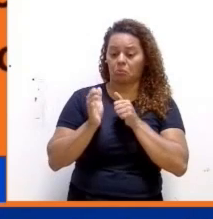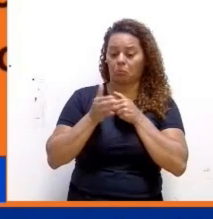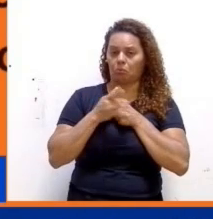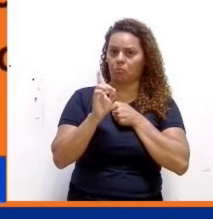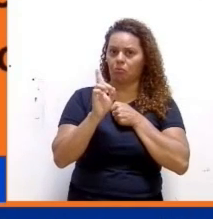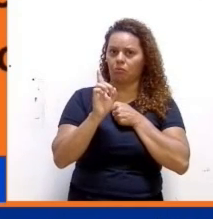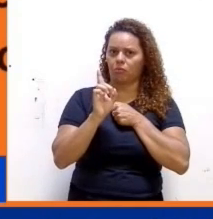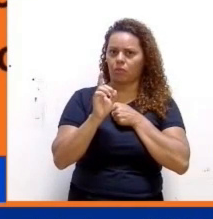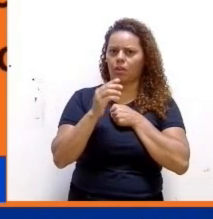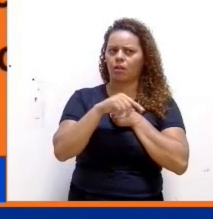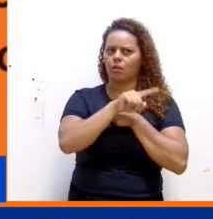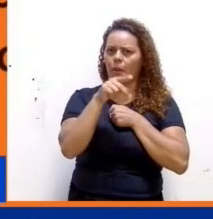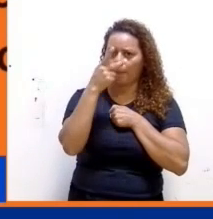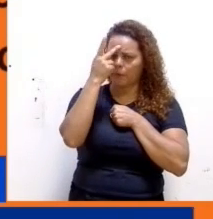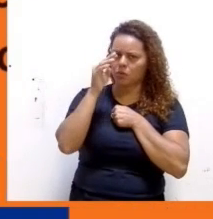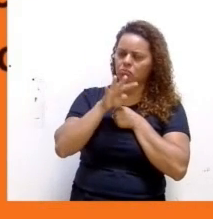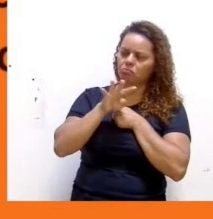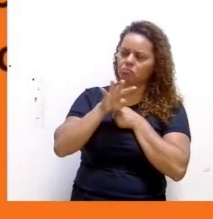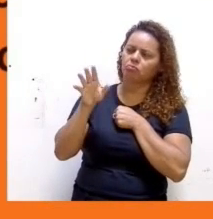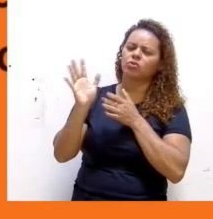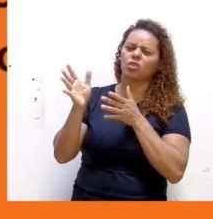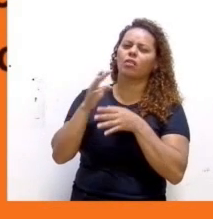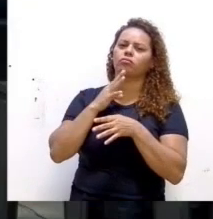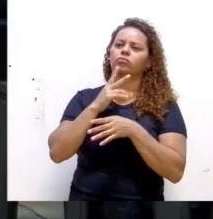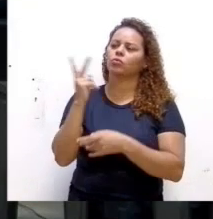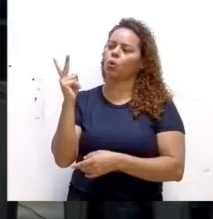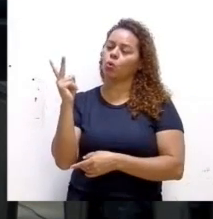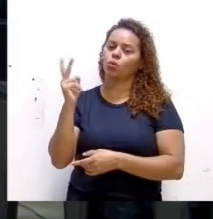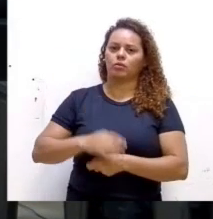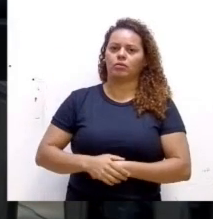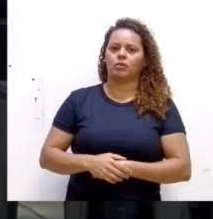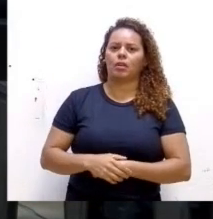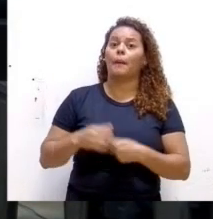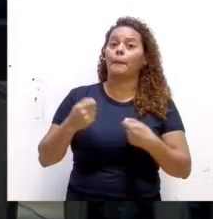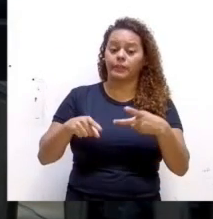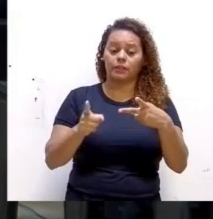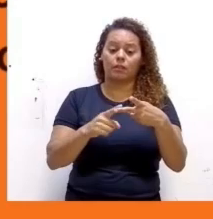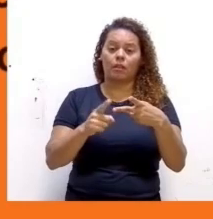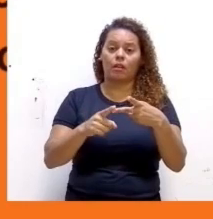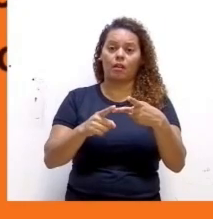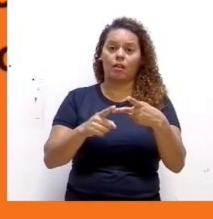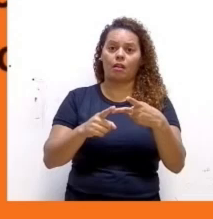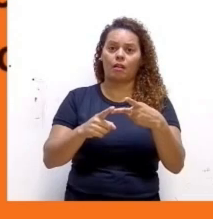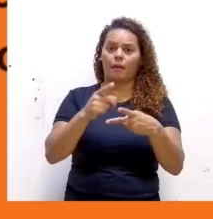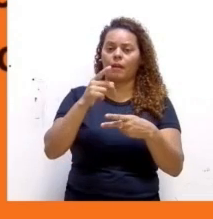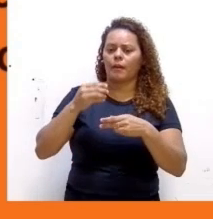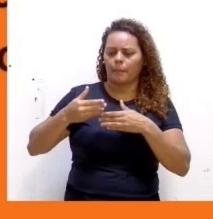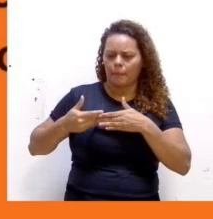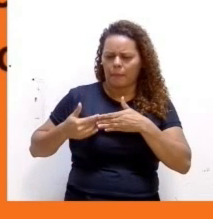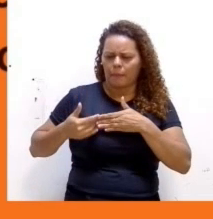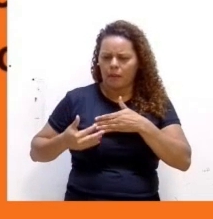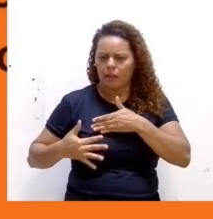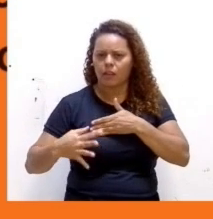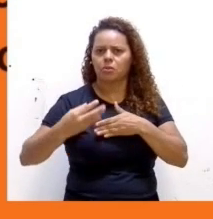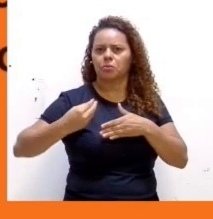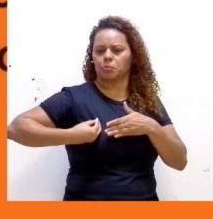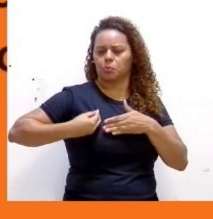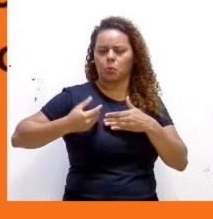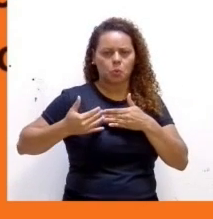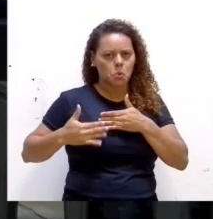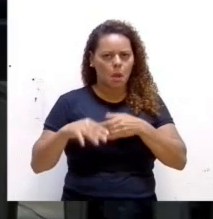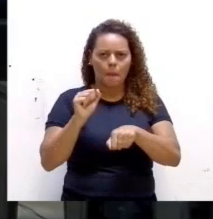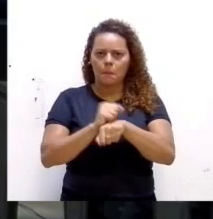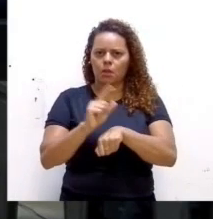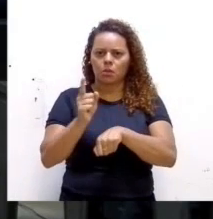escondida, ok? Vamos avançar. E duração, continuidade, tempo. Tempo